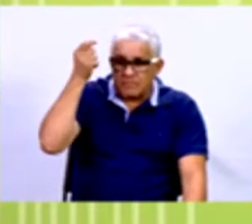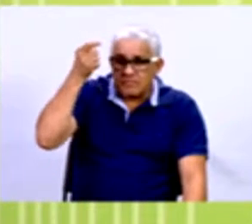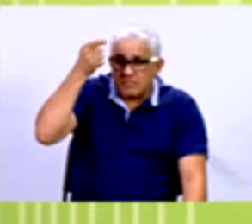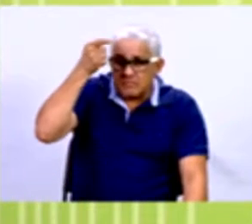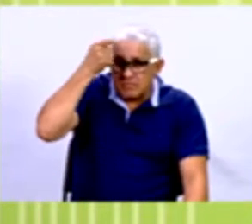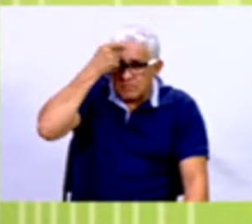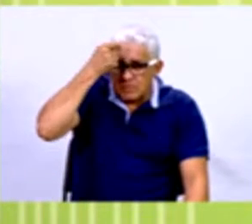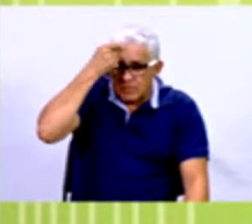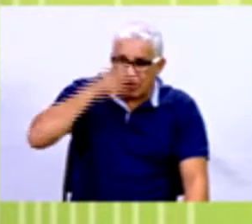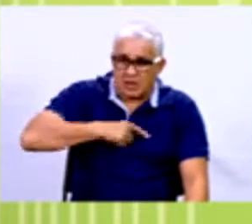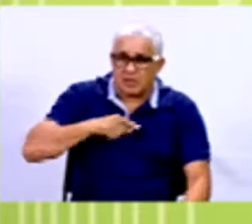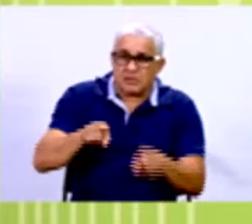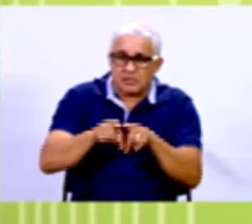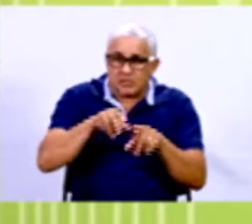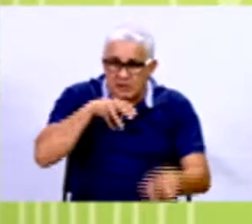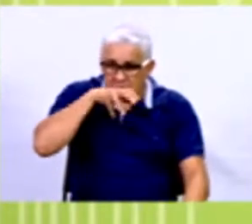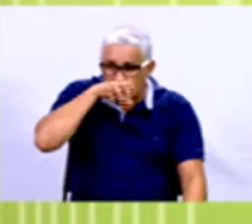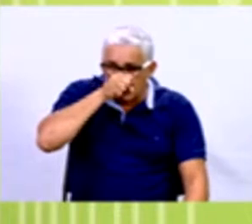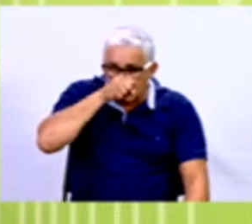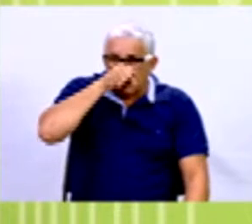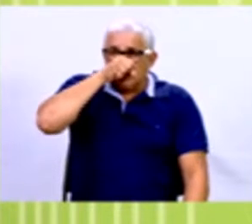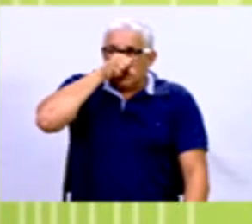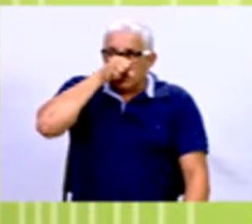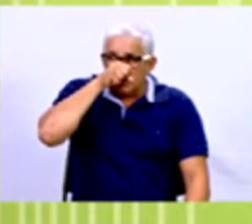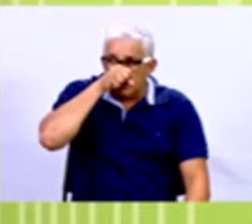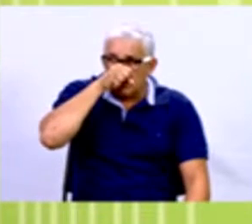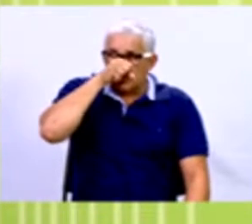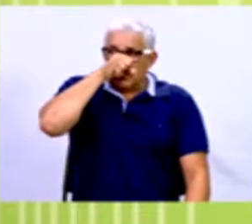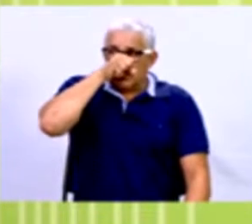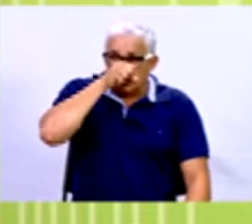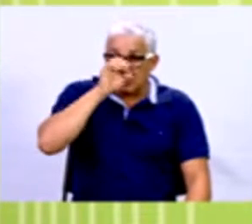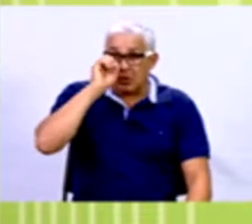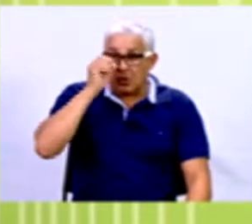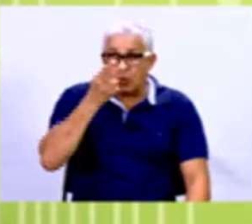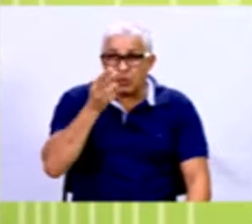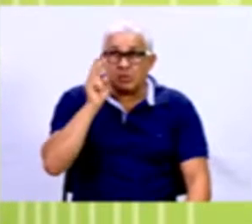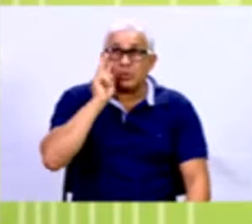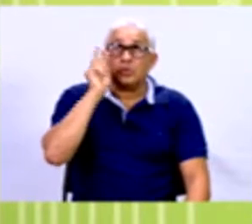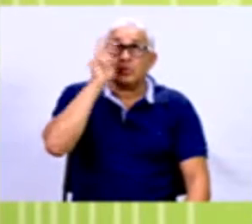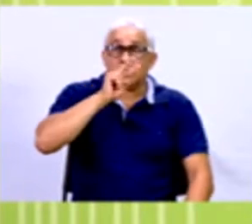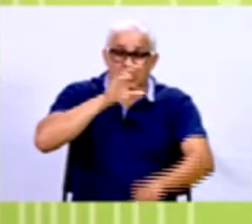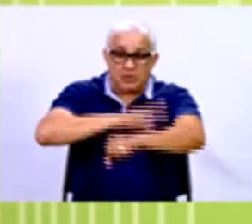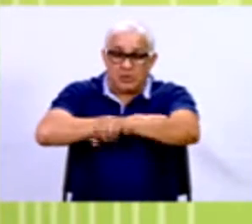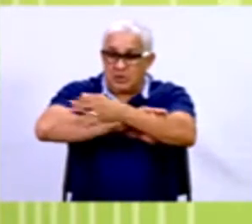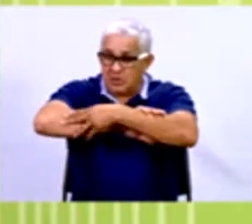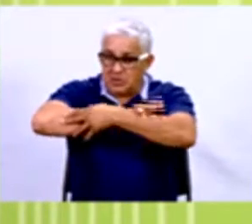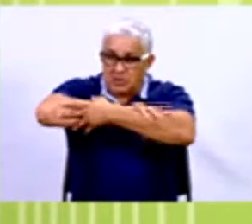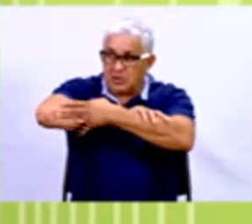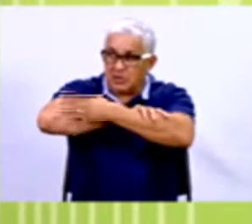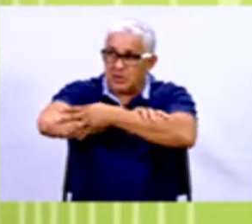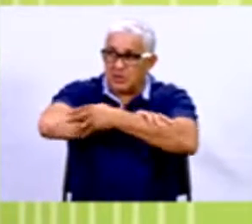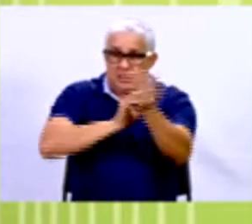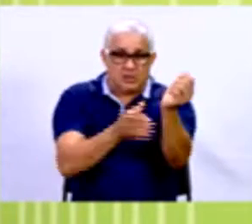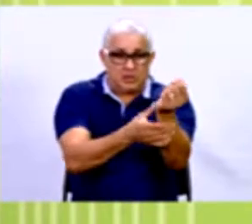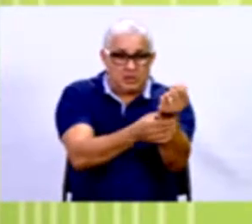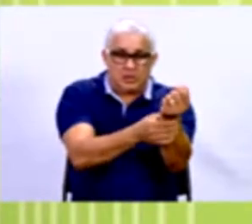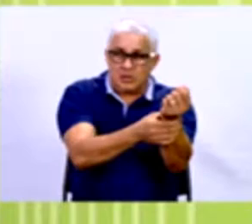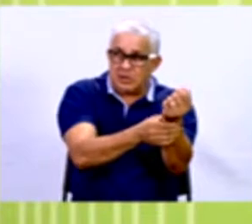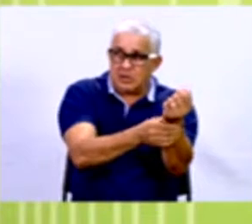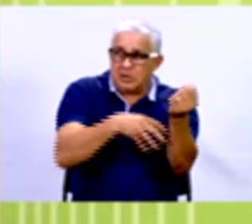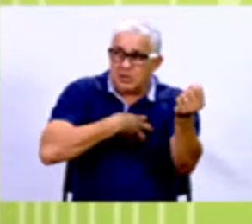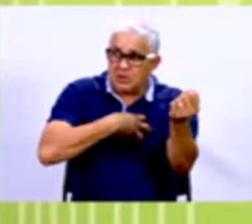observar se a pessoa está respirando, né? Olhando, tocando na pessoa, sentindo o pulso, né?